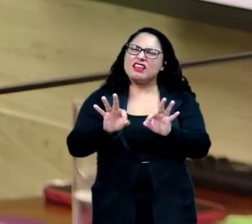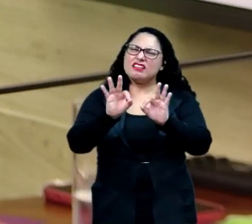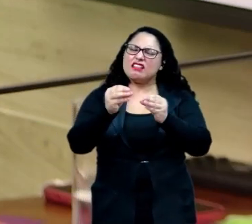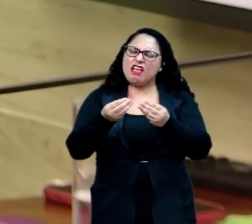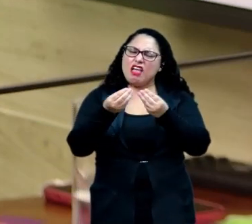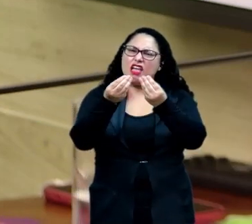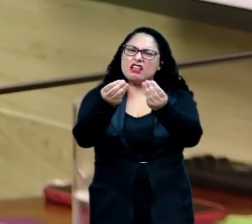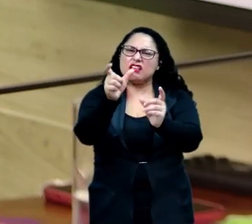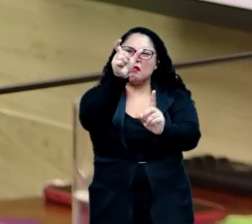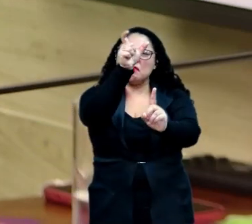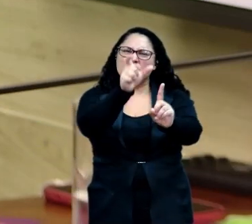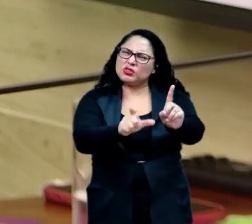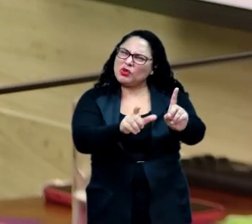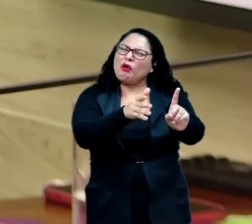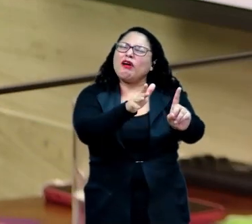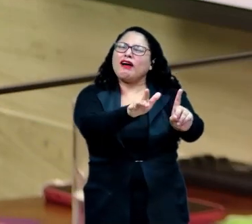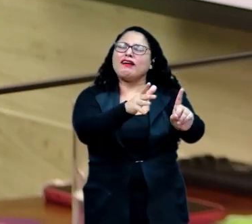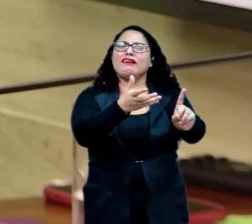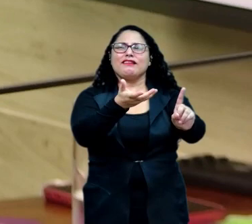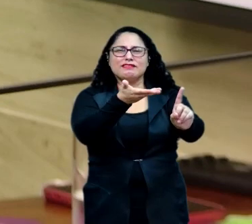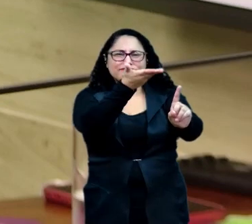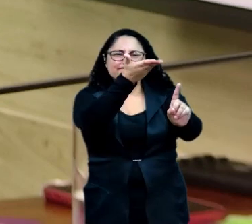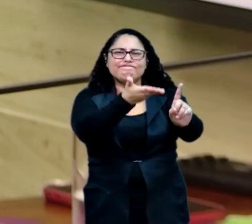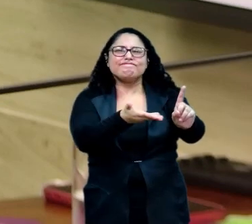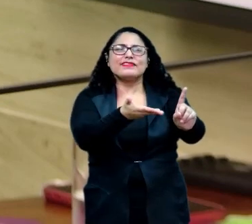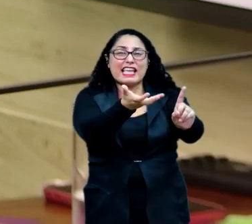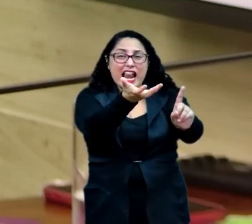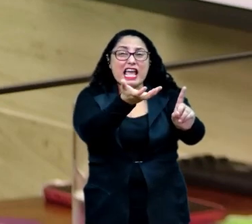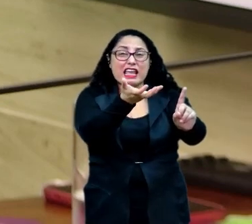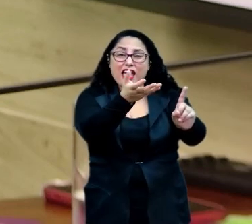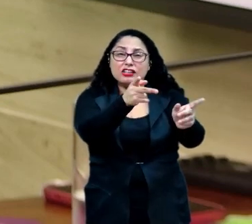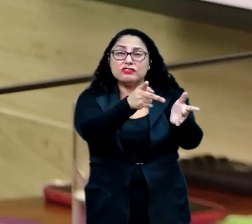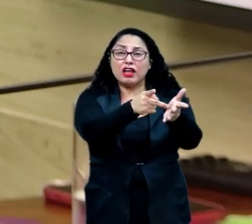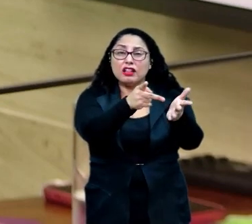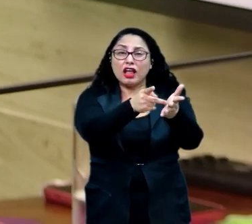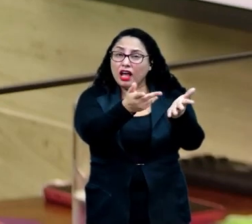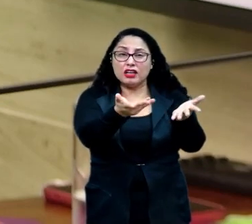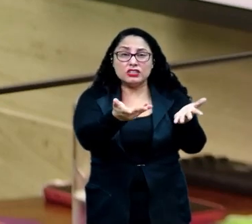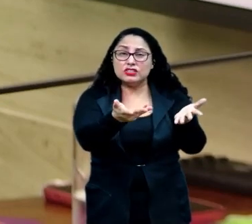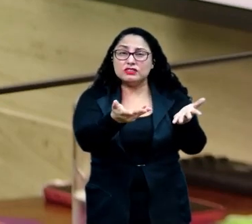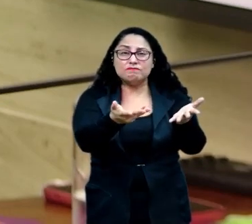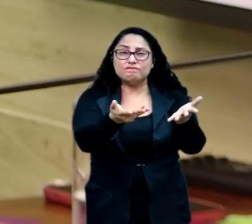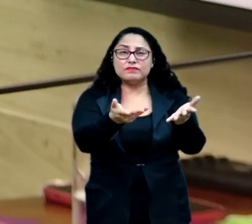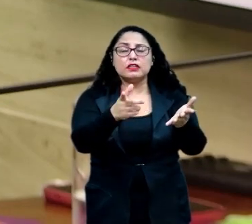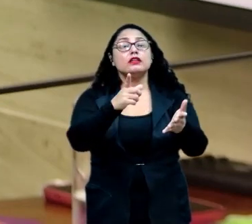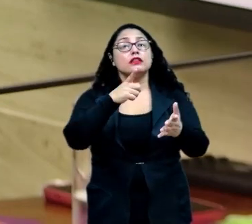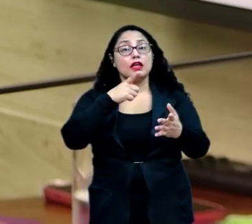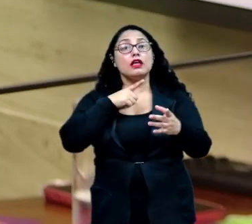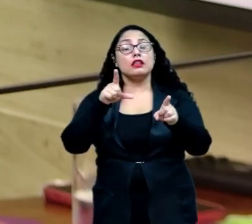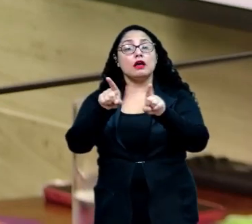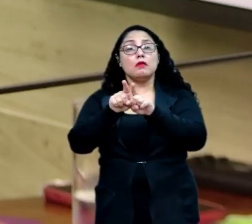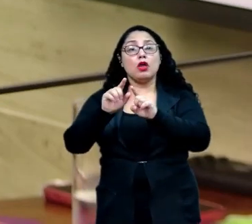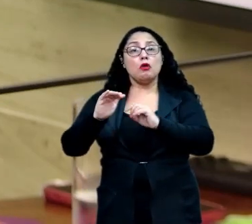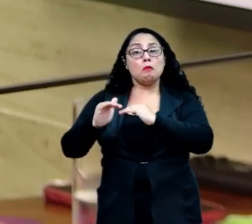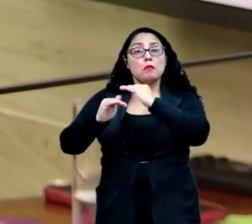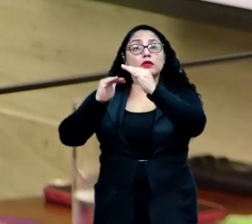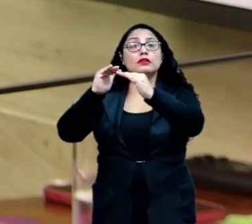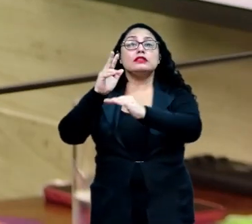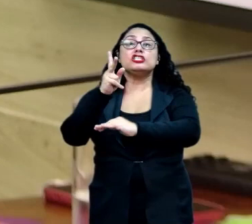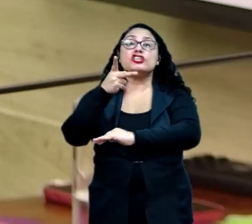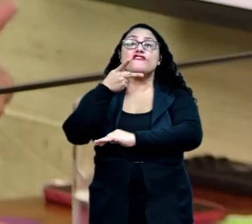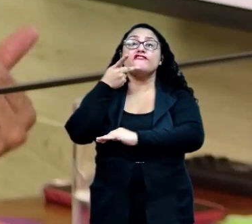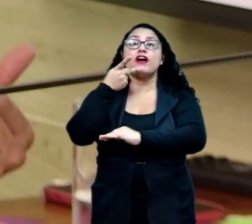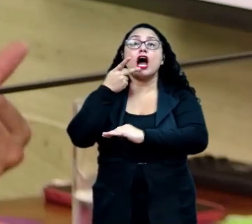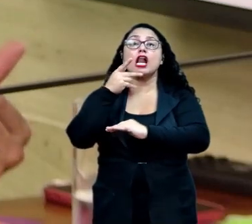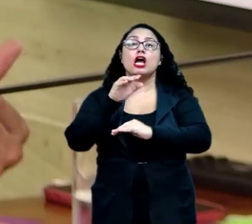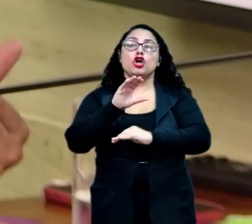pessoa do que ela quer de verdade. E há também um processo de fala, de